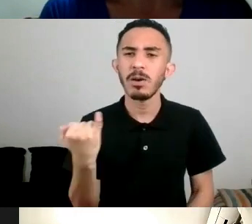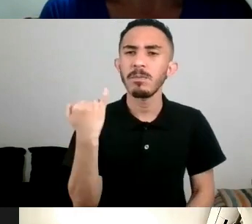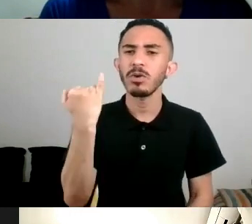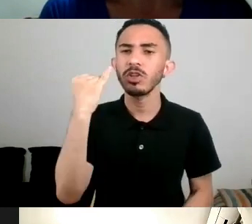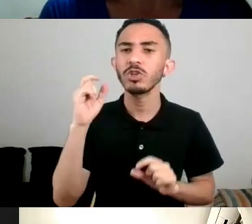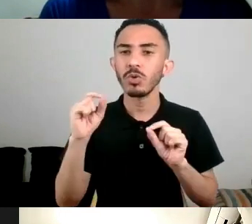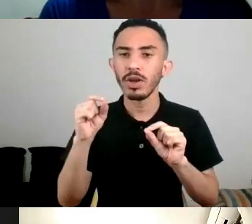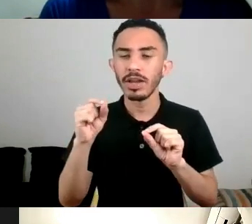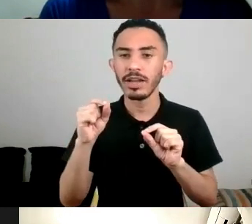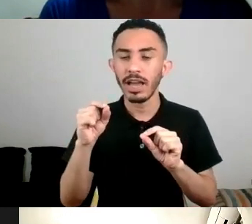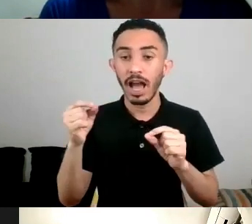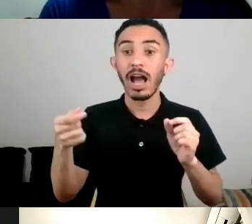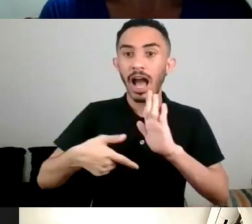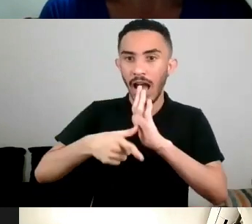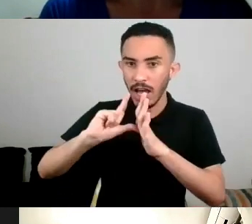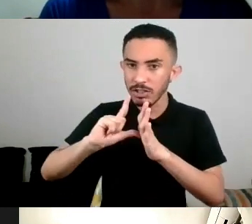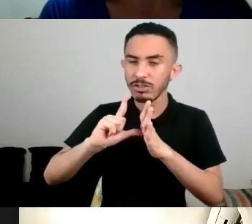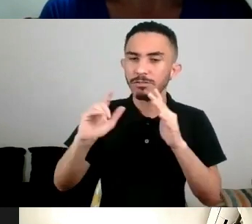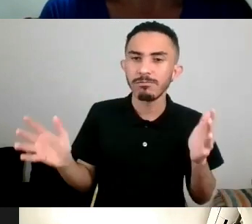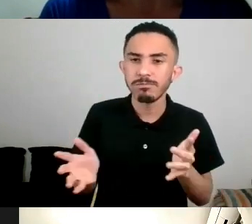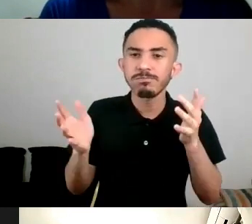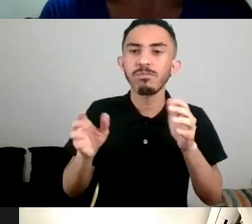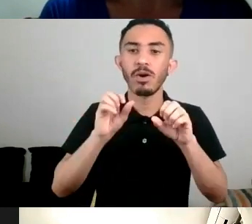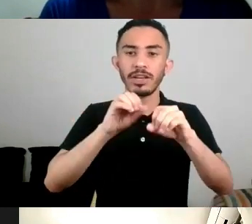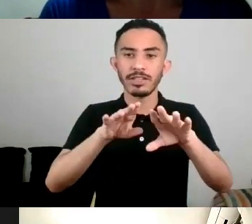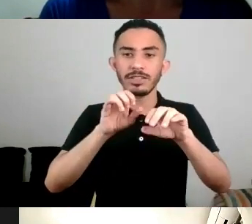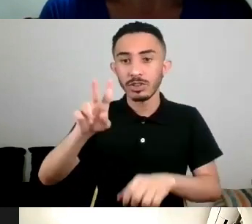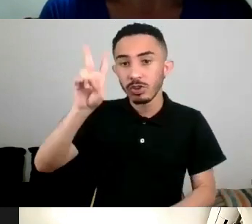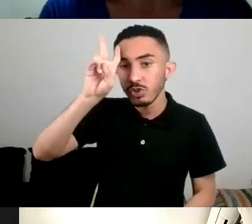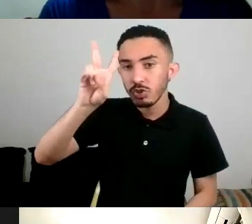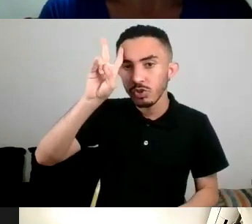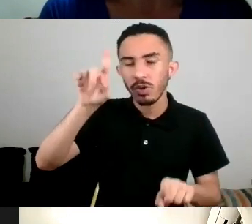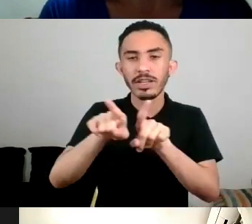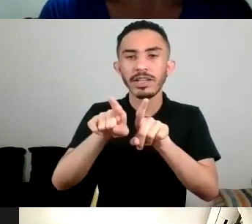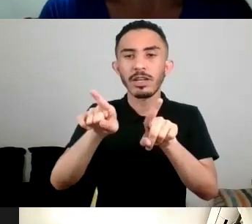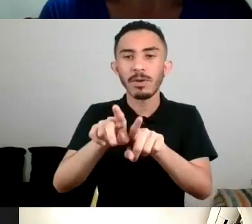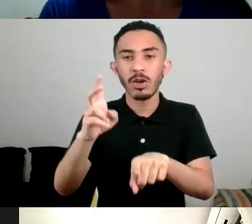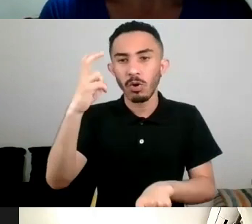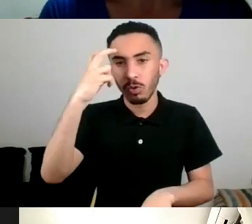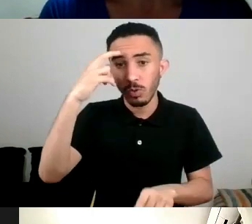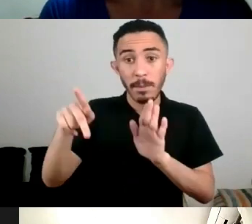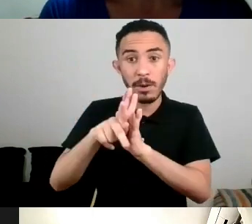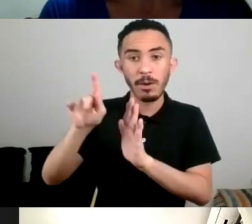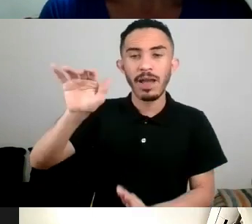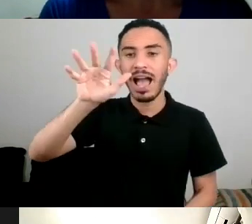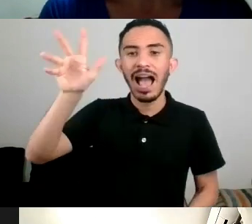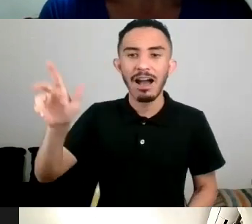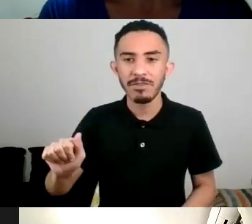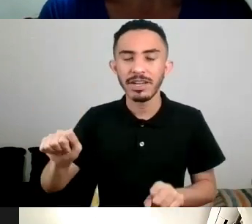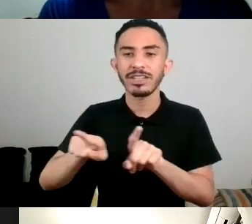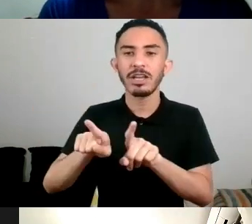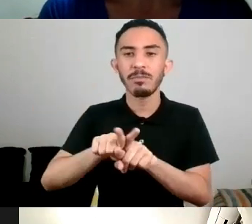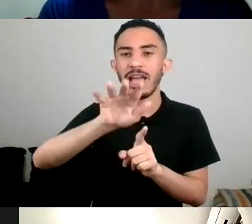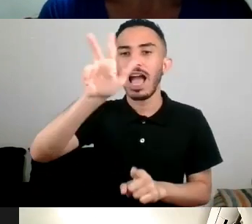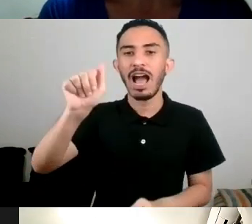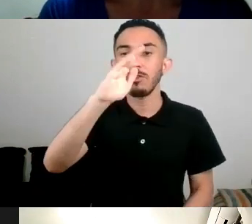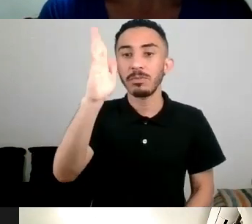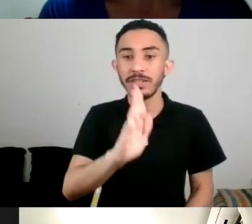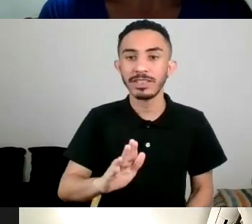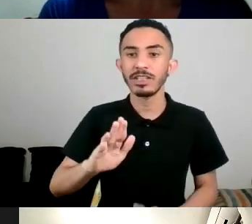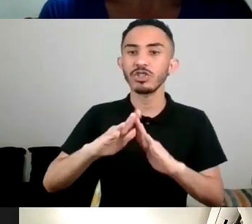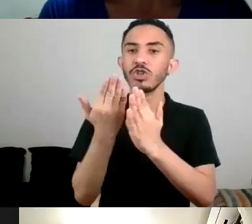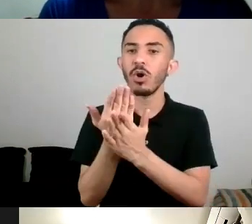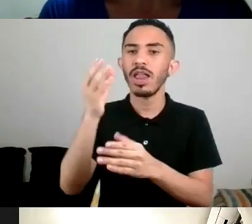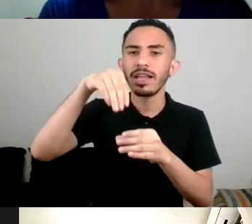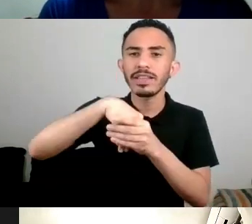fundamental promover desde cedo o ensino das histórias e culturas africanas e afro-brasileiras nas escolas,